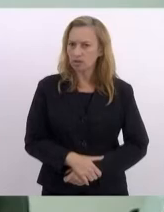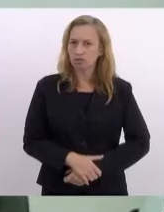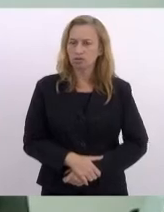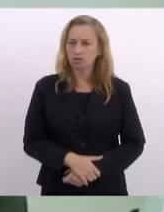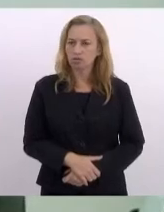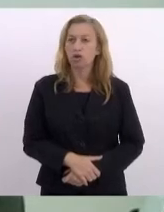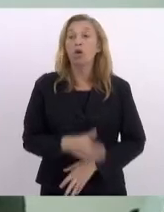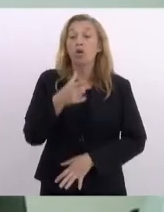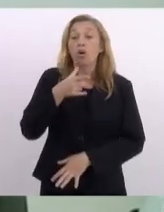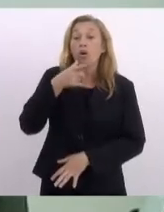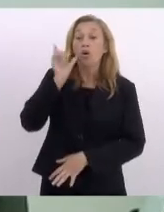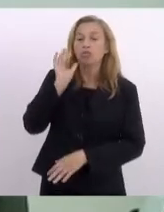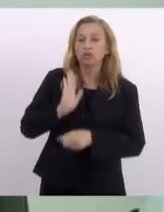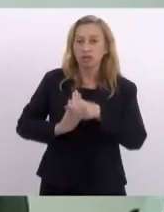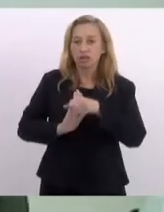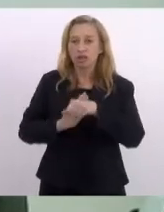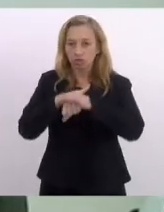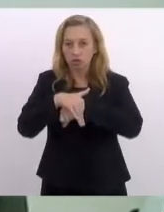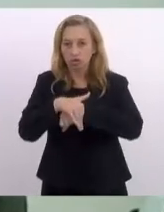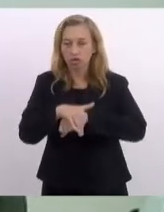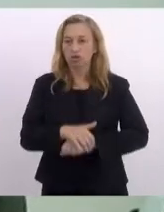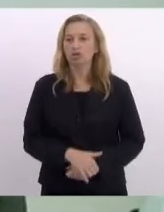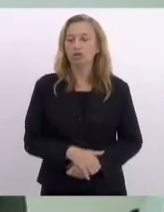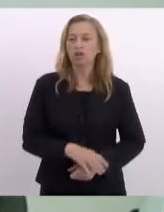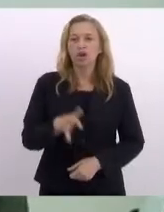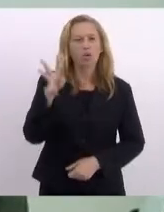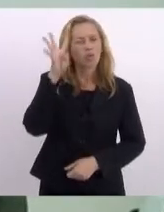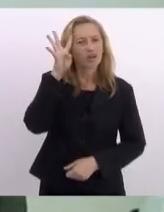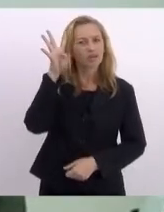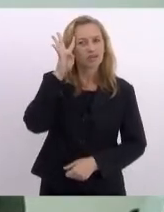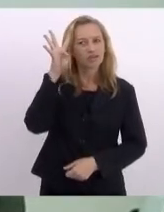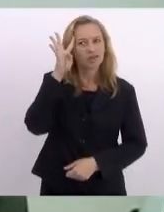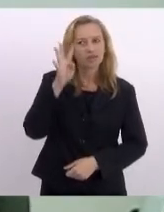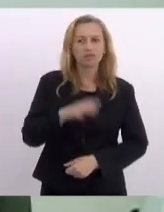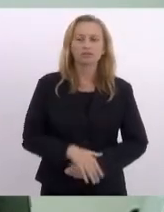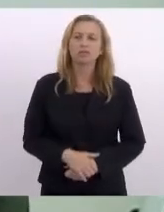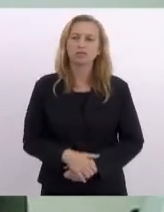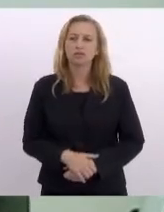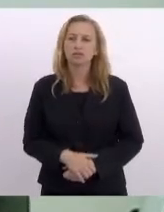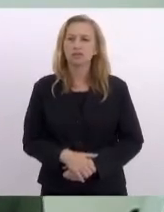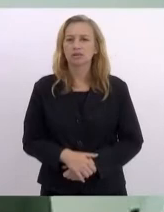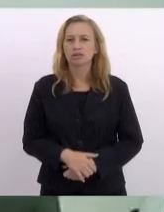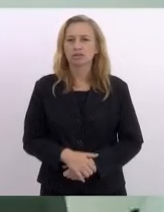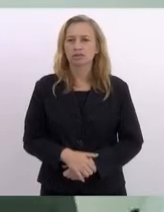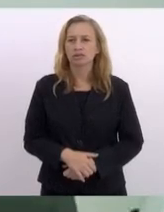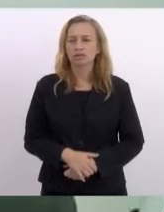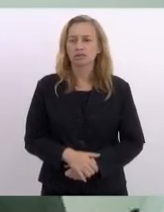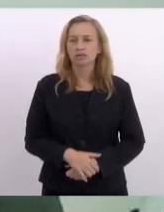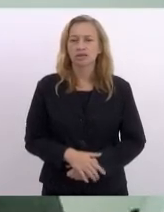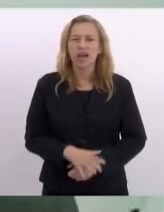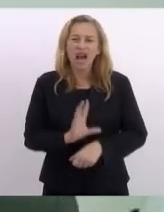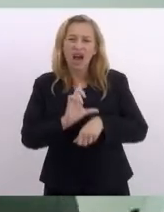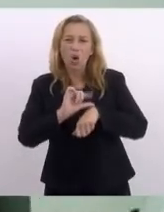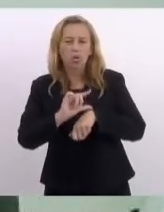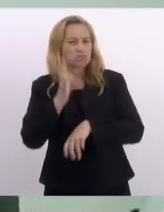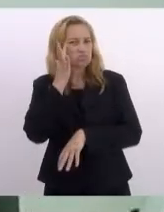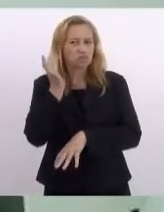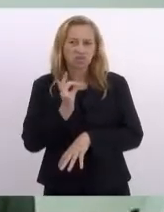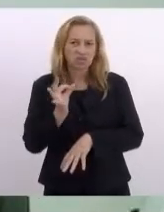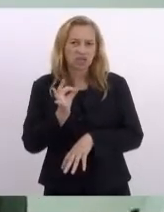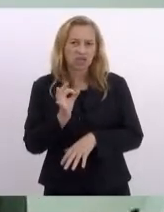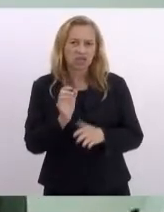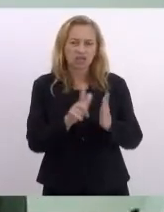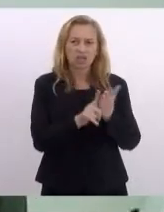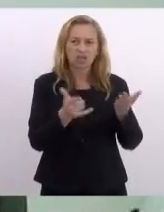ou ontem à noite, na quarta-feira, a data e a hora eu não sei, porque a notícia não